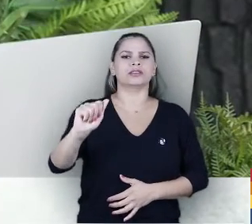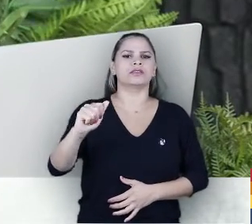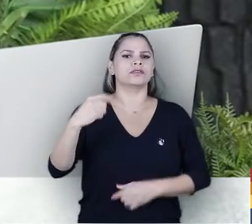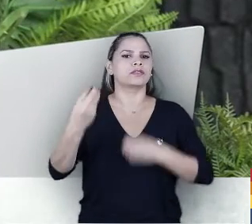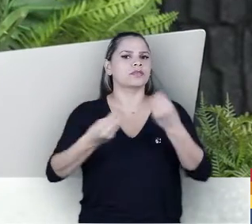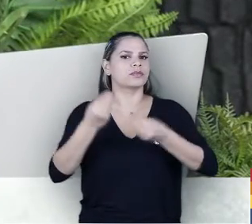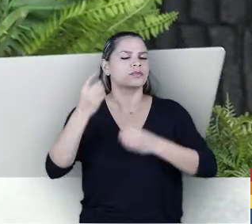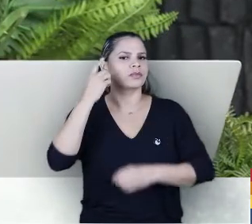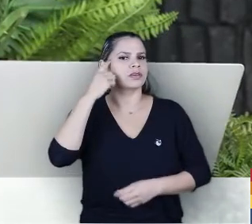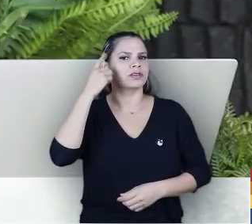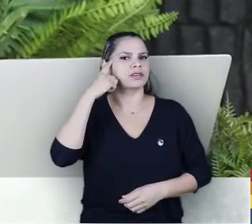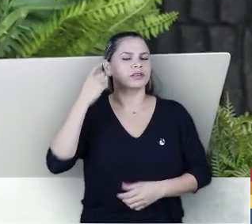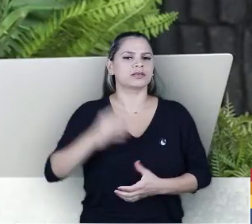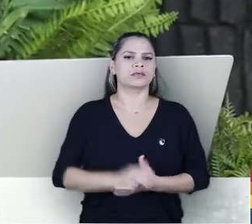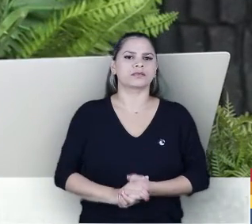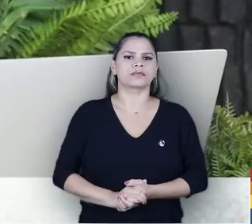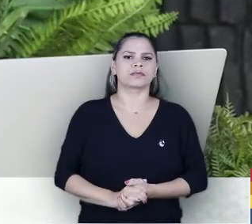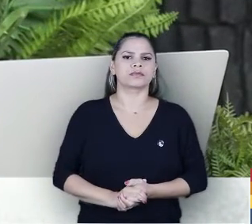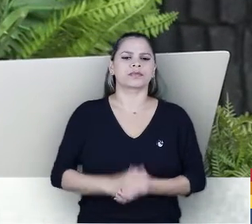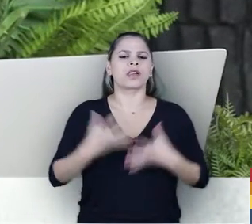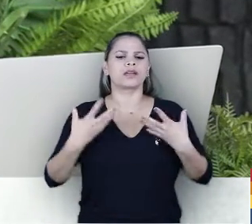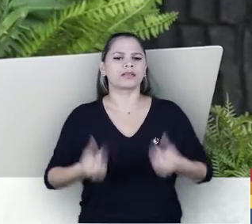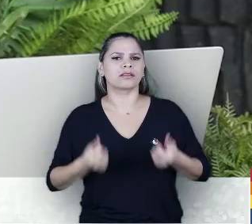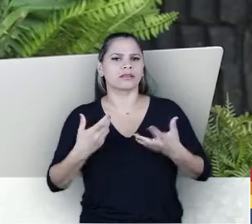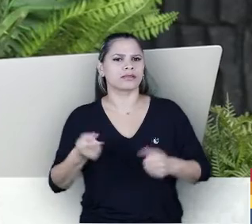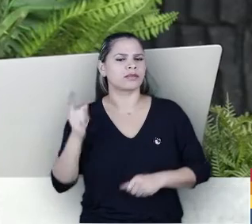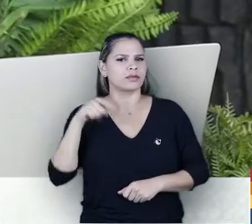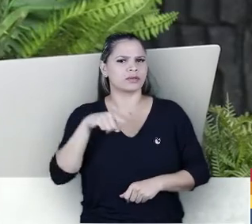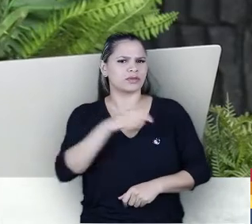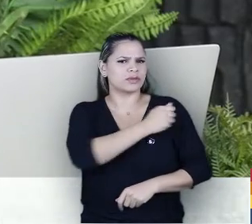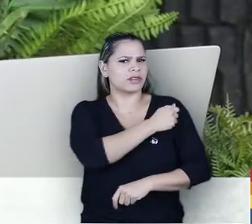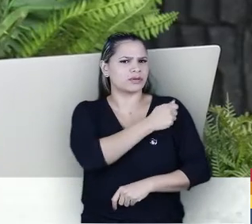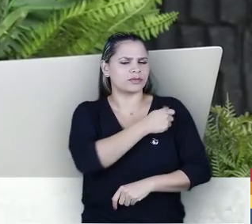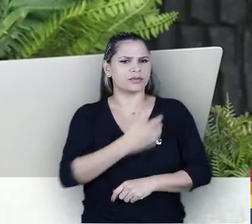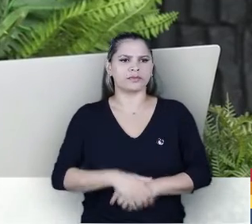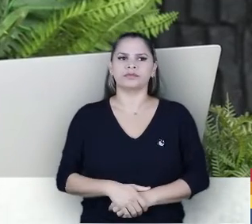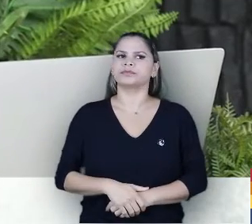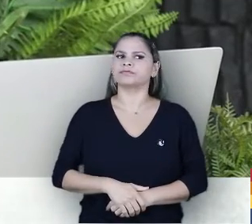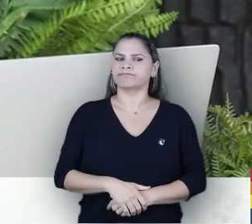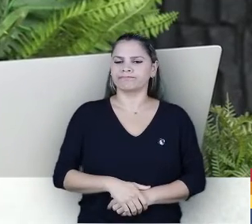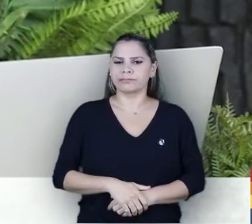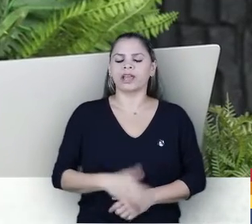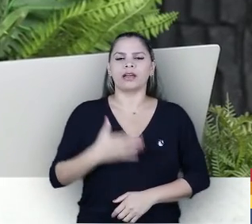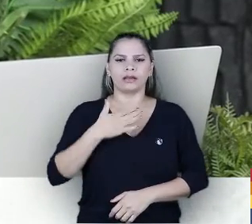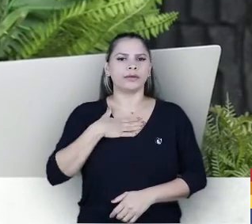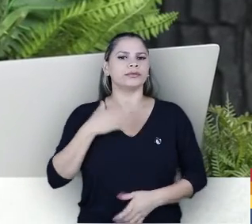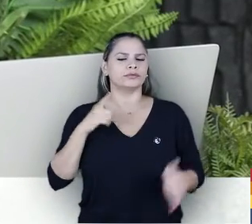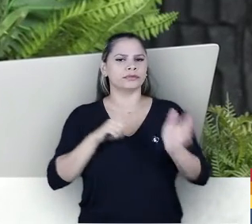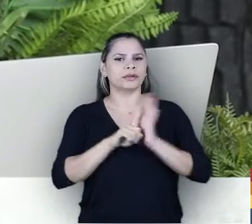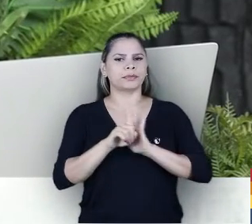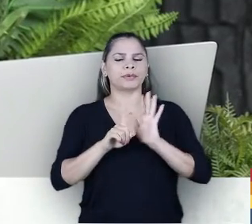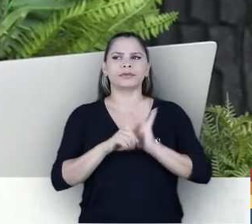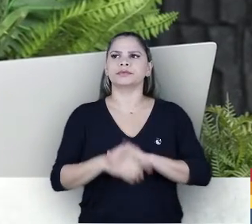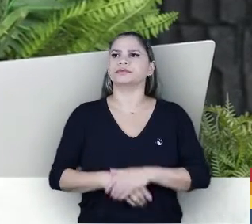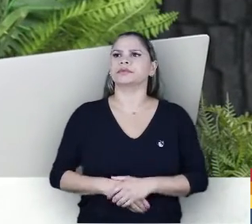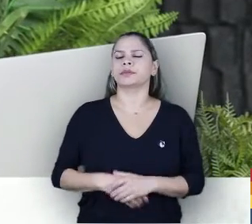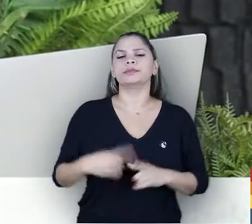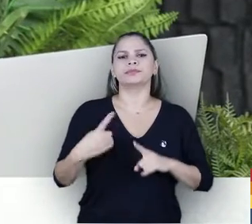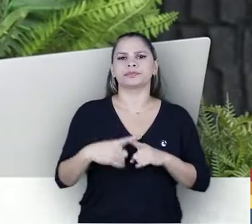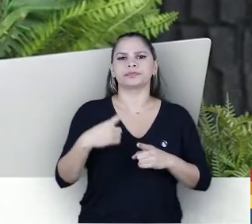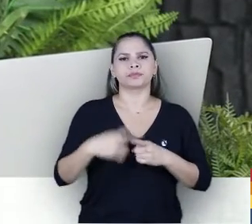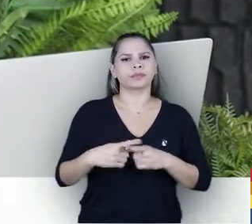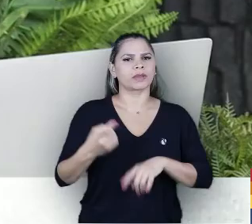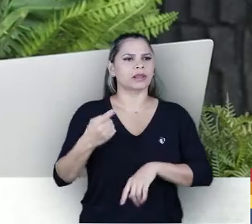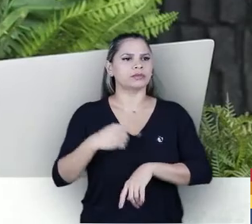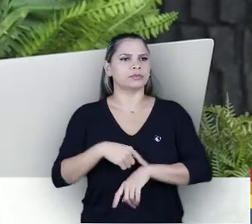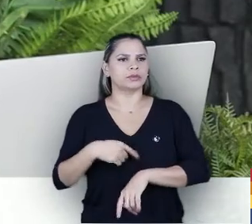eletiva, dessa que você citou como exemplo, fiquei pensando, e os estudantes, como foi a